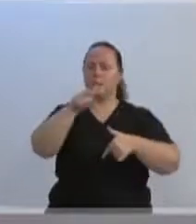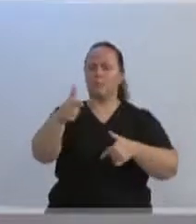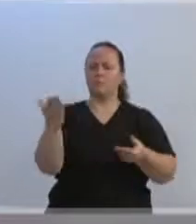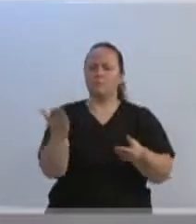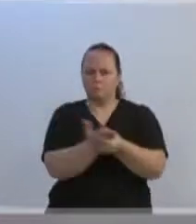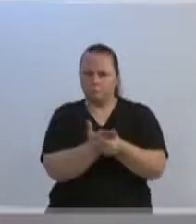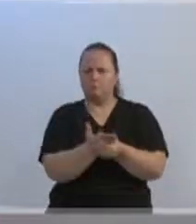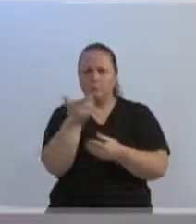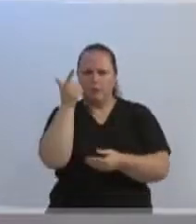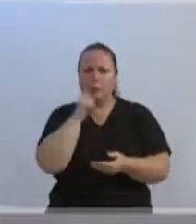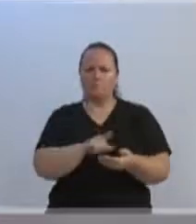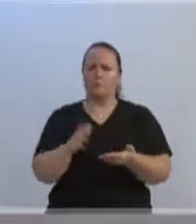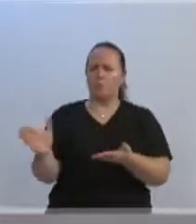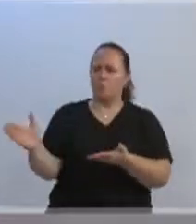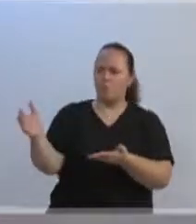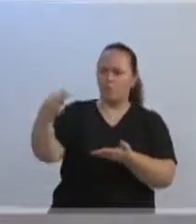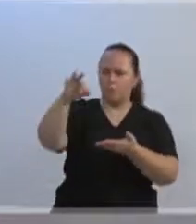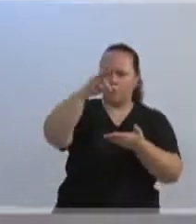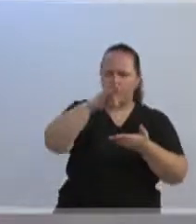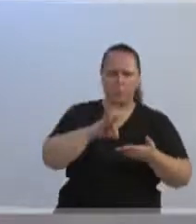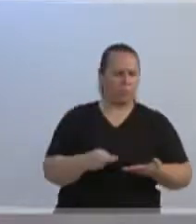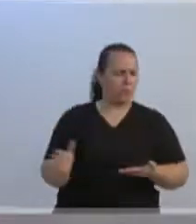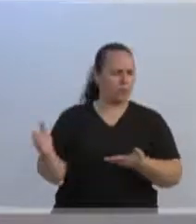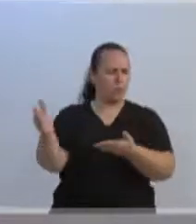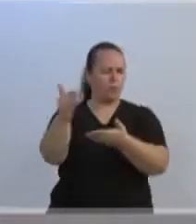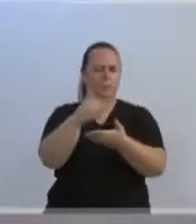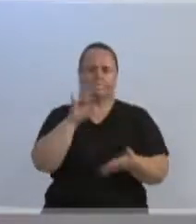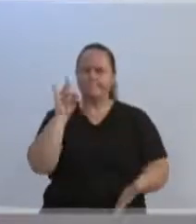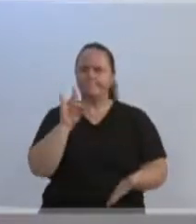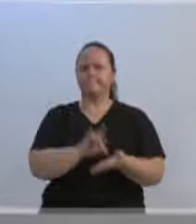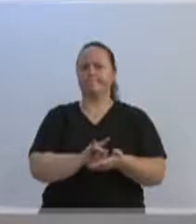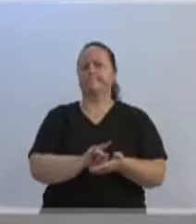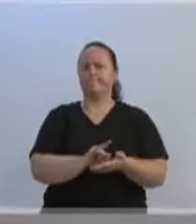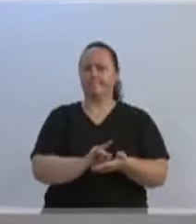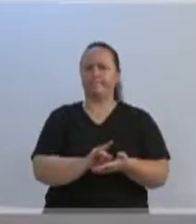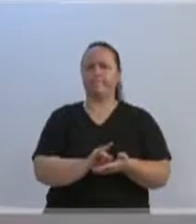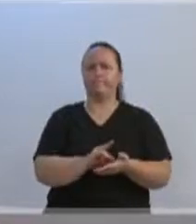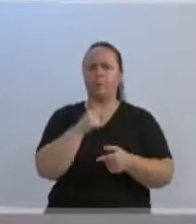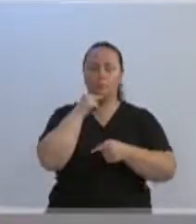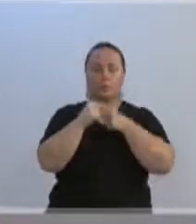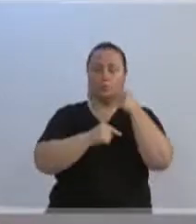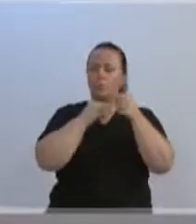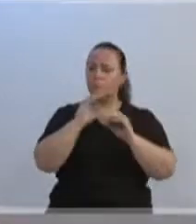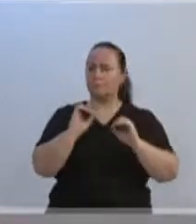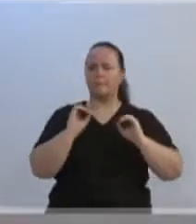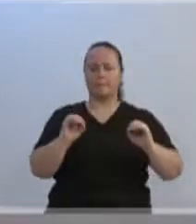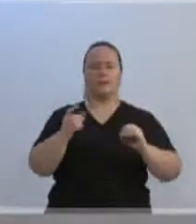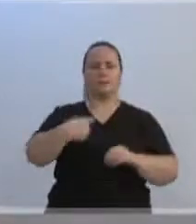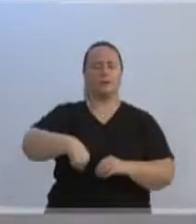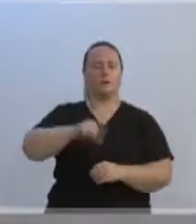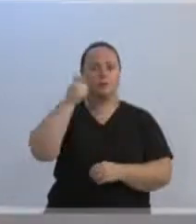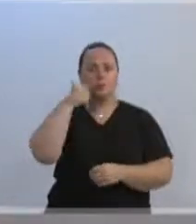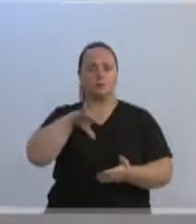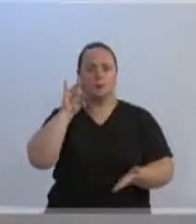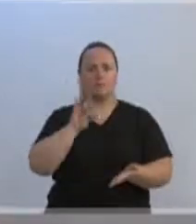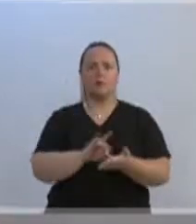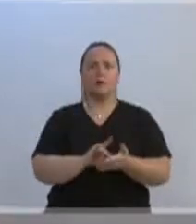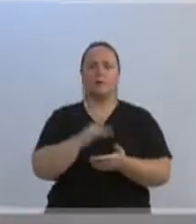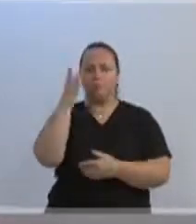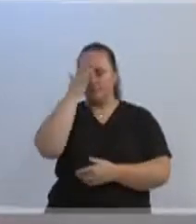sociedade e sem dúvida nós já estamos conseguindo aí adesão da comunidade